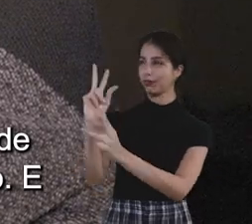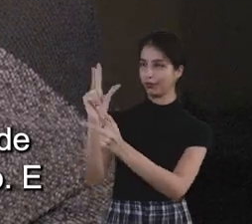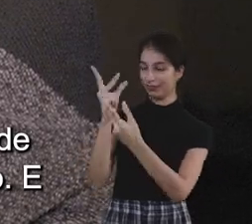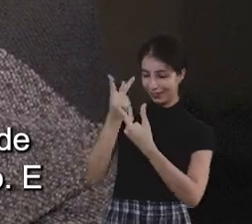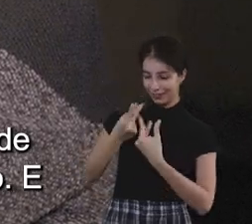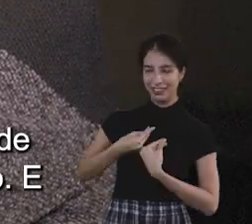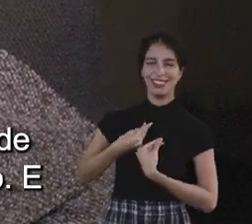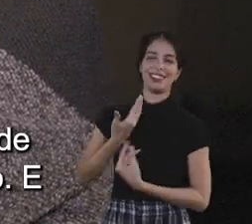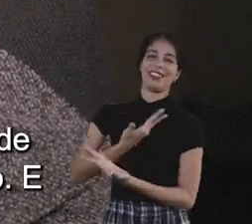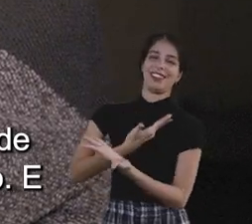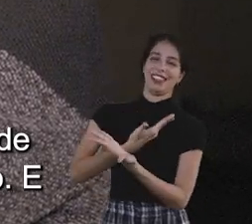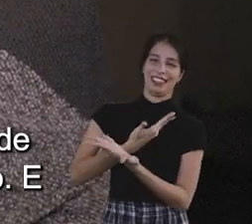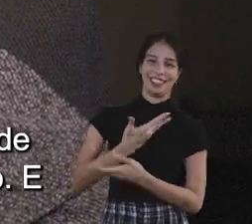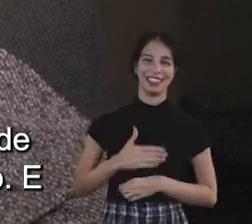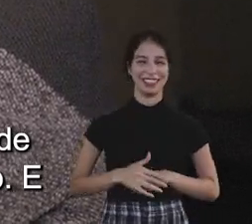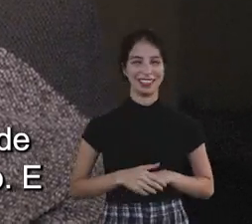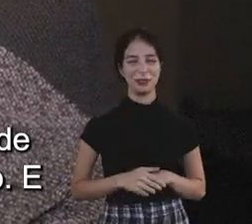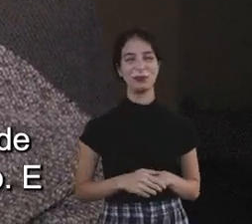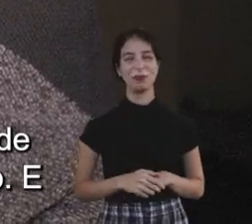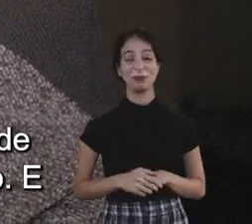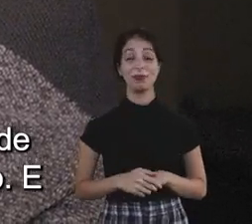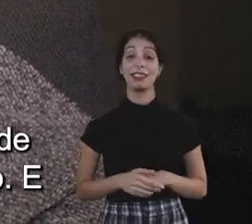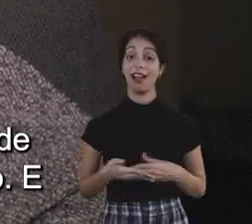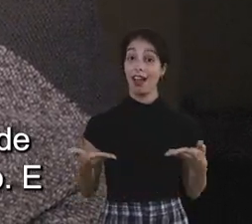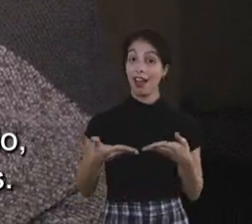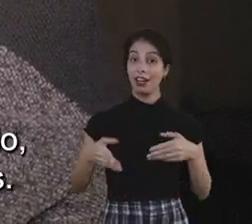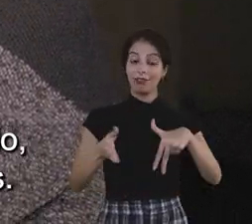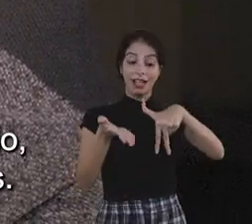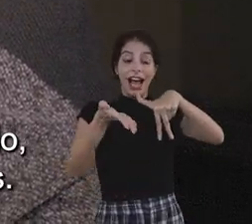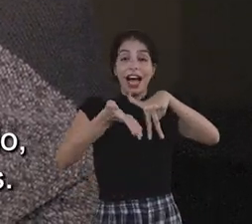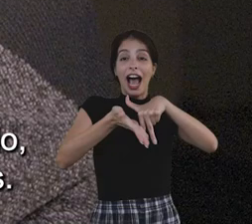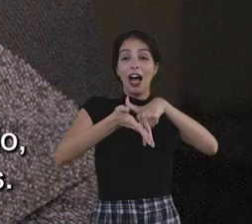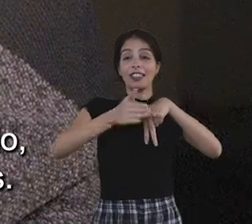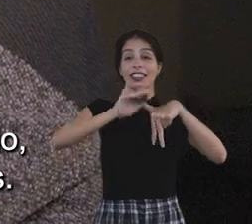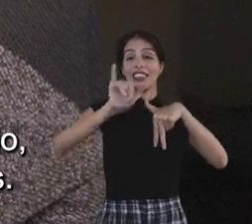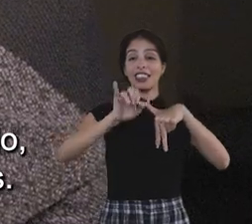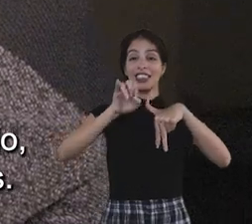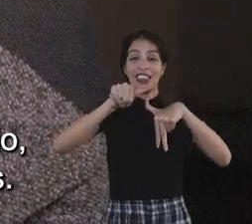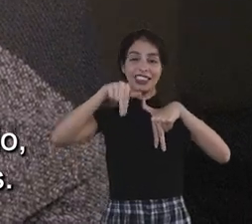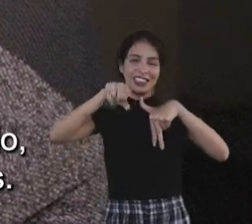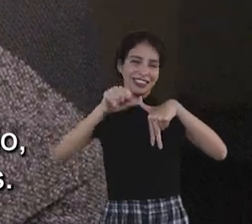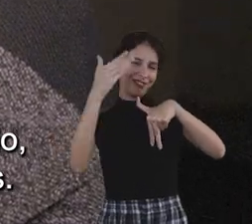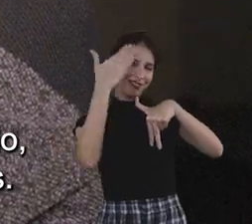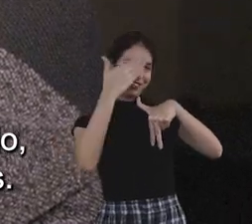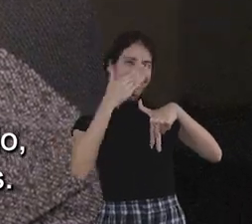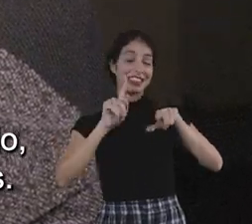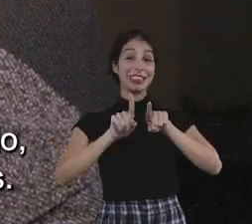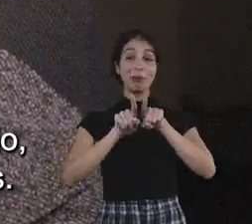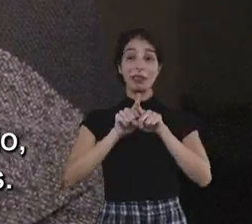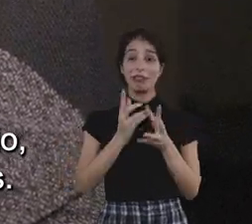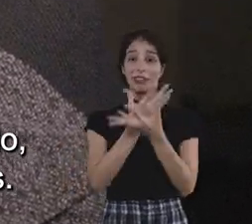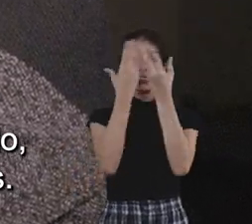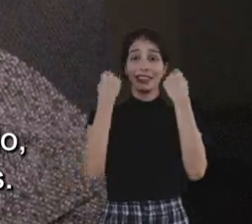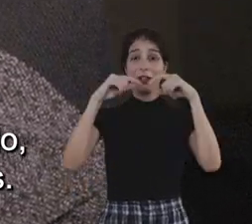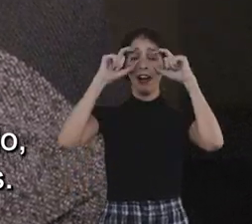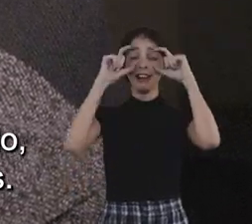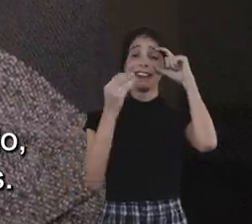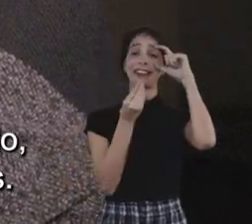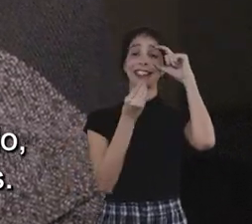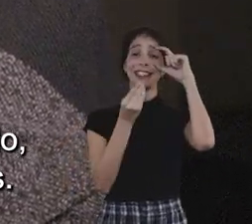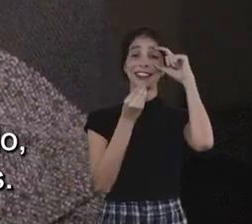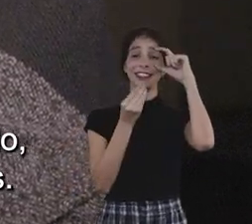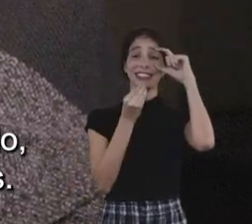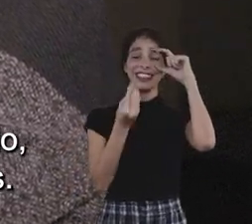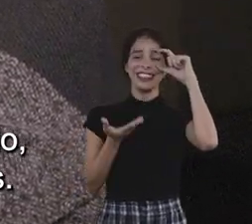por um Cacique Tupinambá meu amigo e to de calça jeans que vocês não estão vendo e esqueci meus